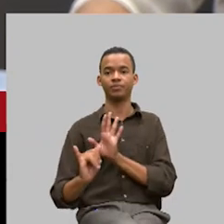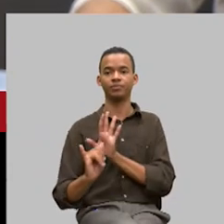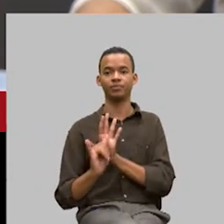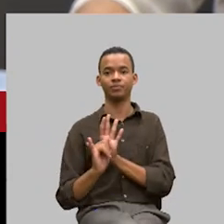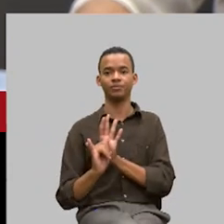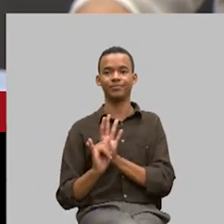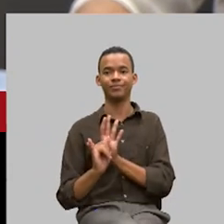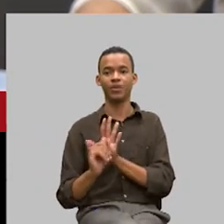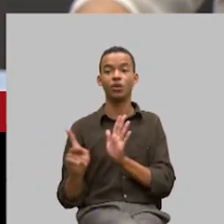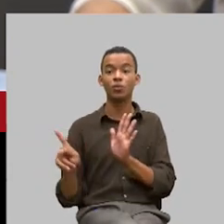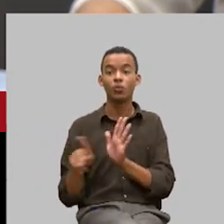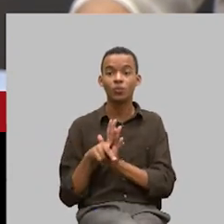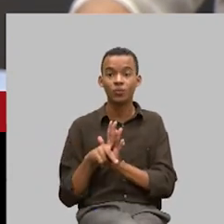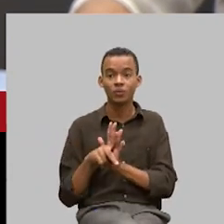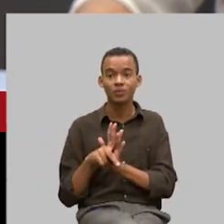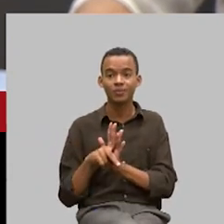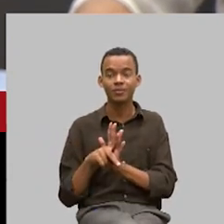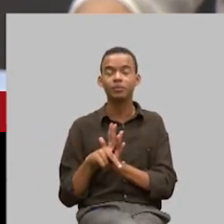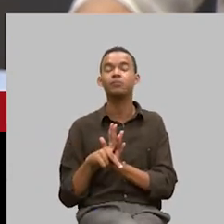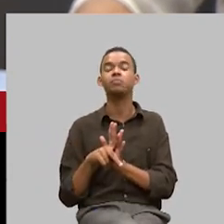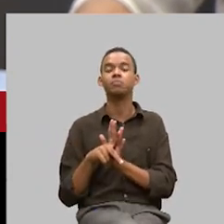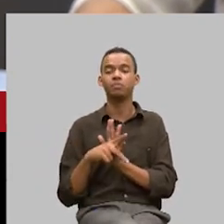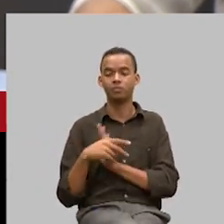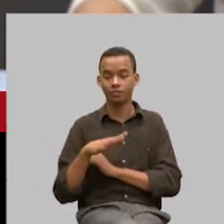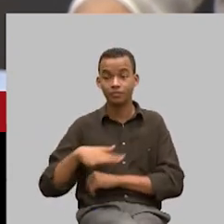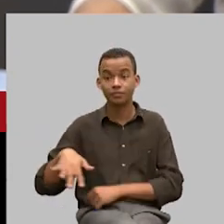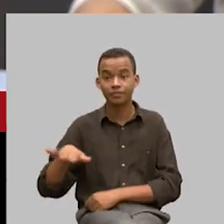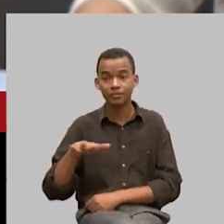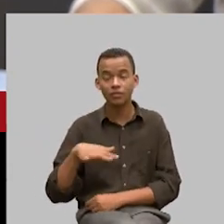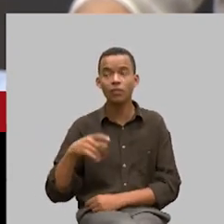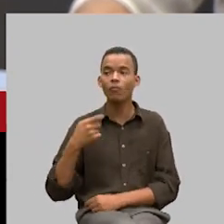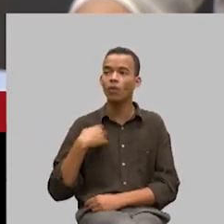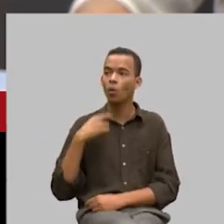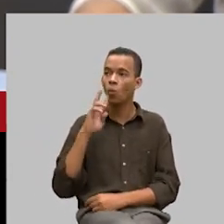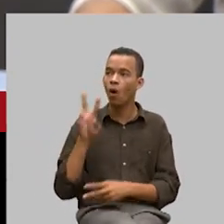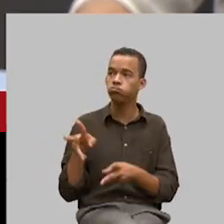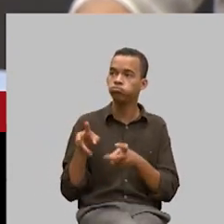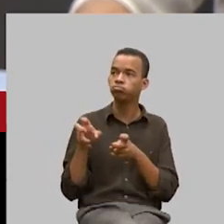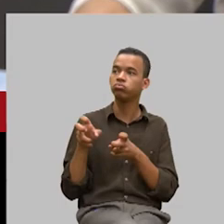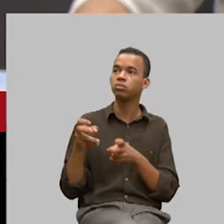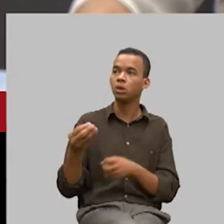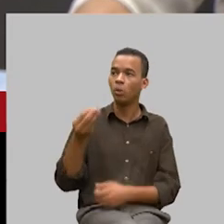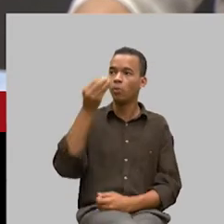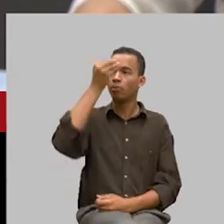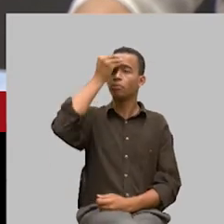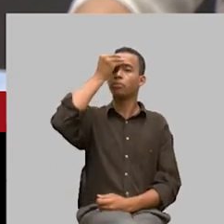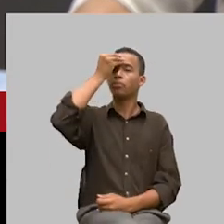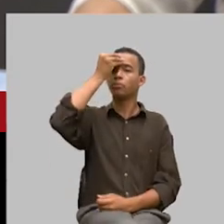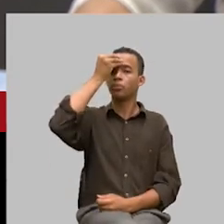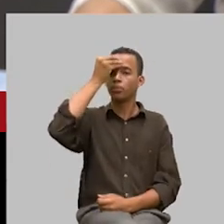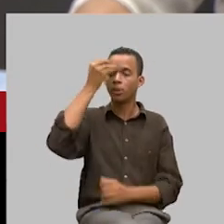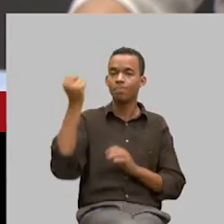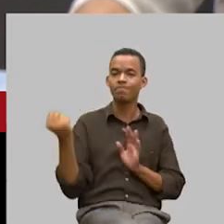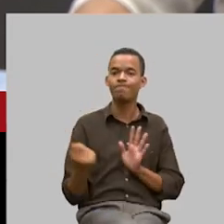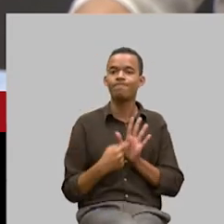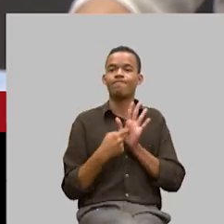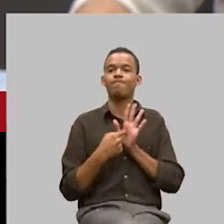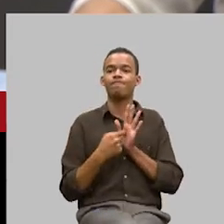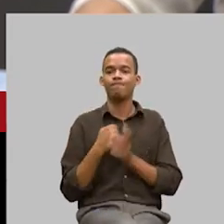né Então para mim isso é um ponto marcante e eu vou também pedir licença ao grupo da Efa